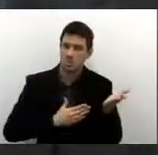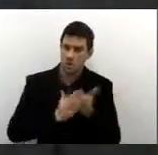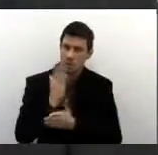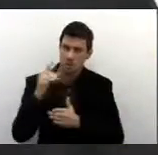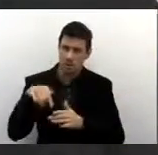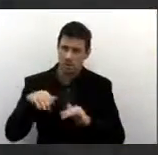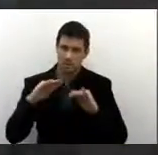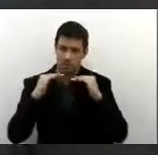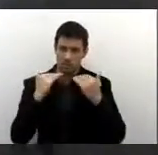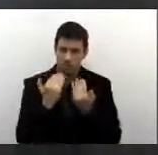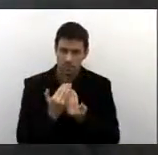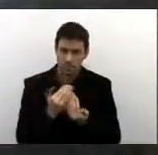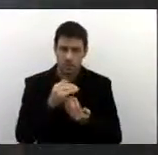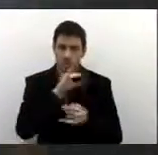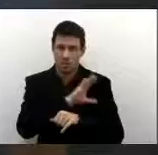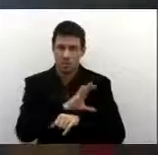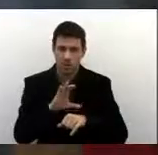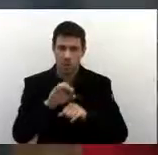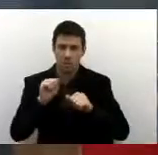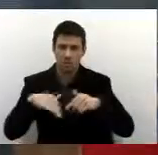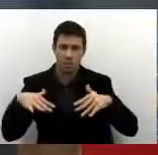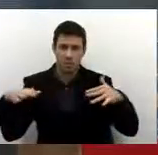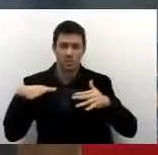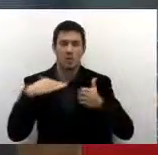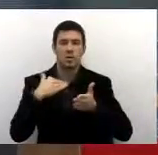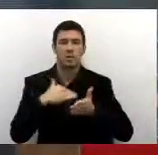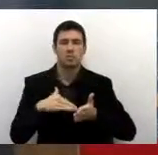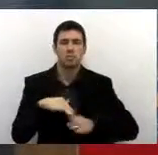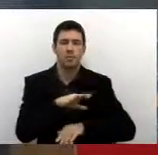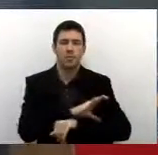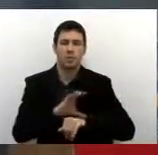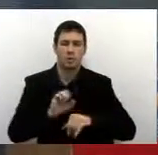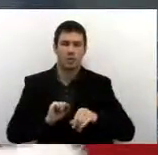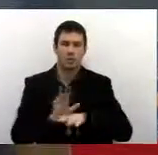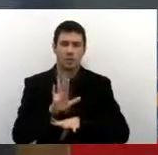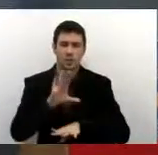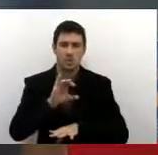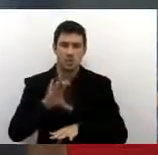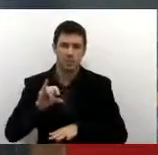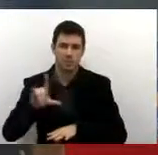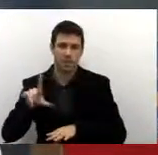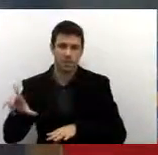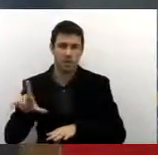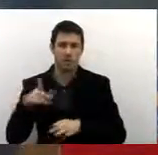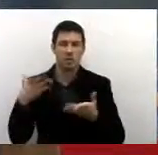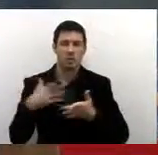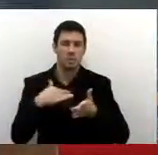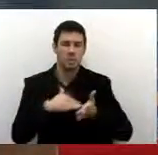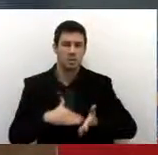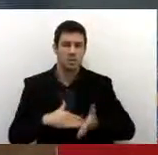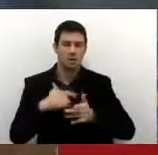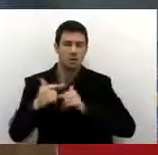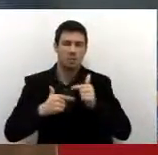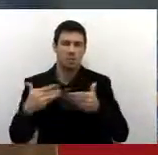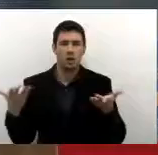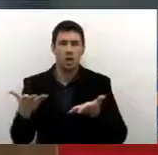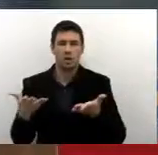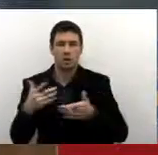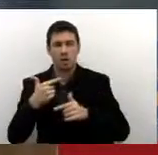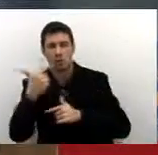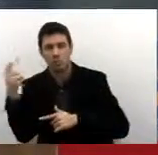hoje as audiências da Coordenadoria da Defesa Civil, Secretaria do Trabalho. A próxima, agora às 11 horas, Secretaria de